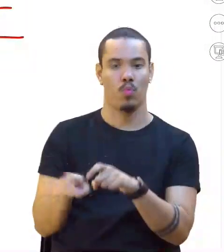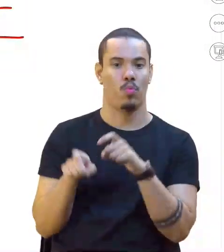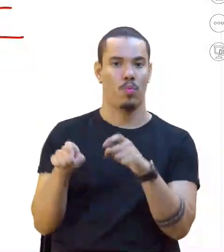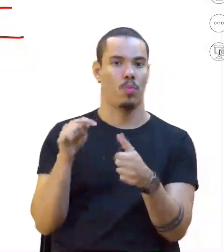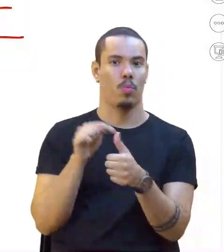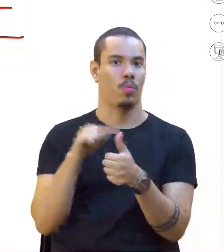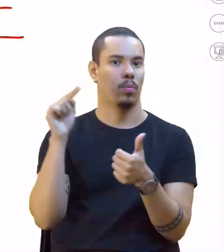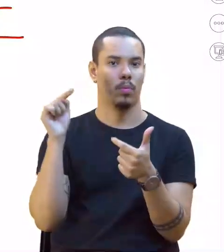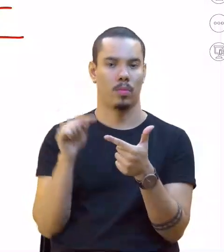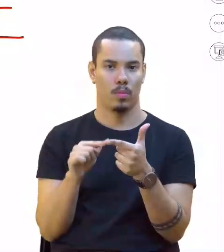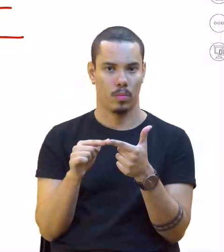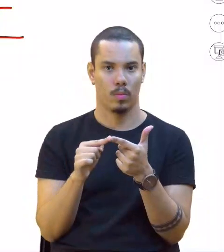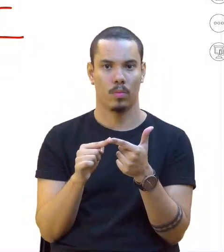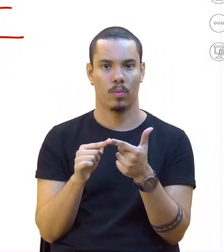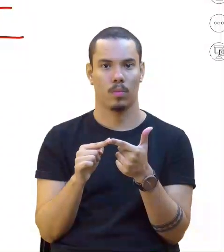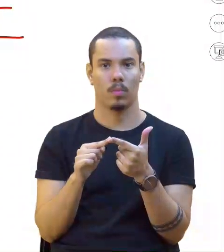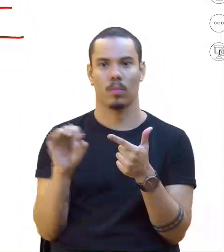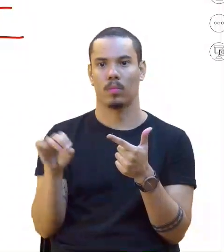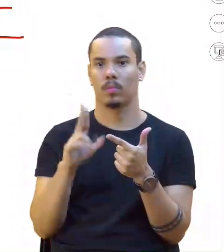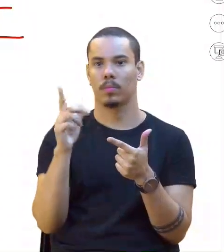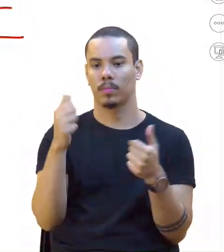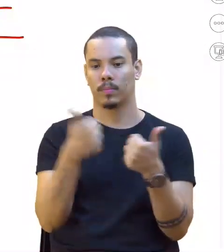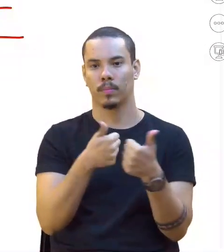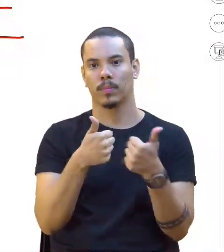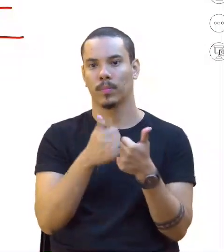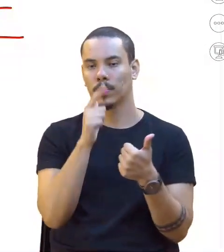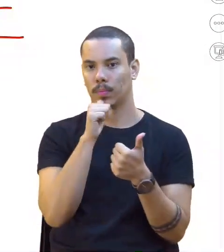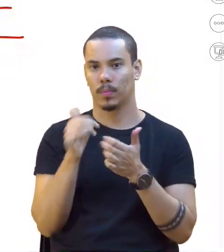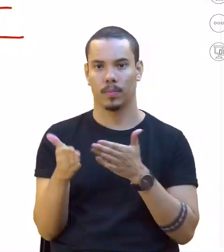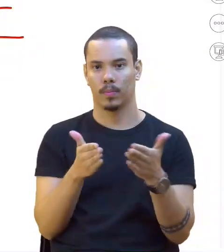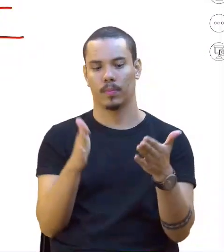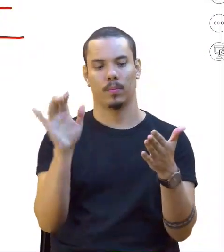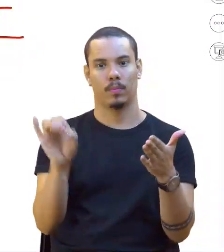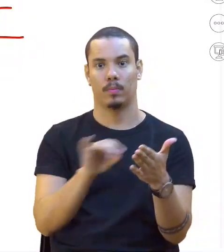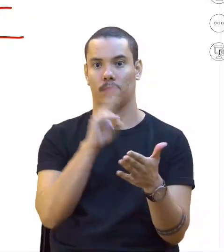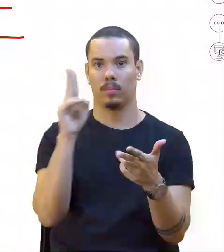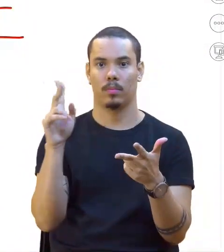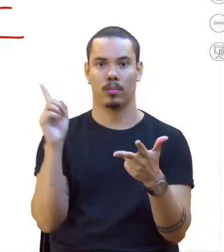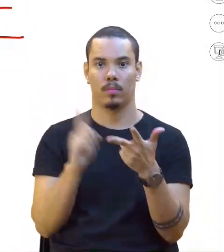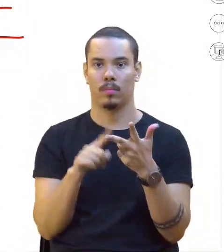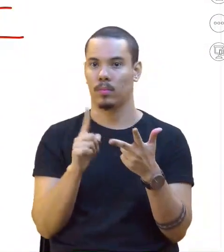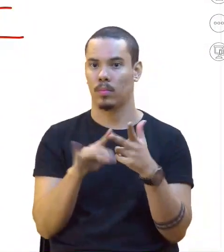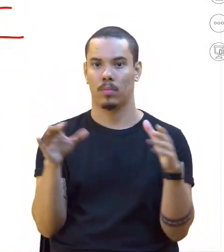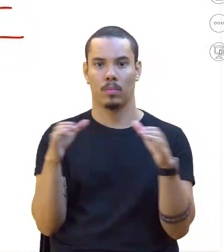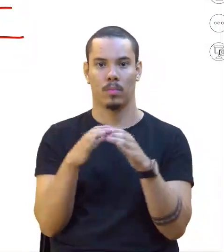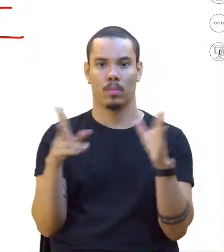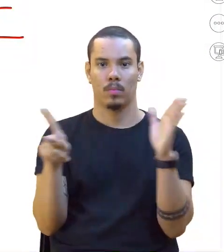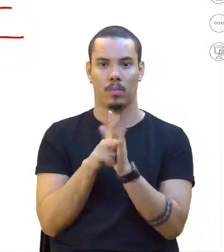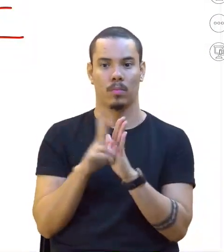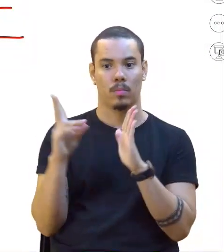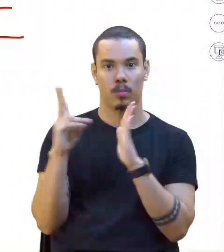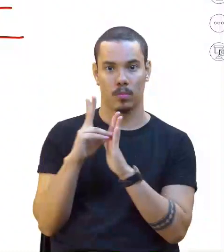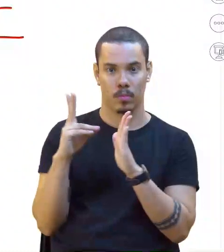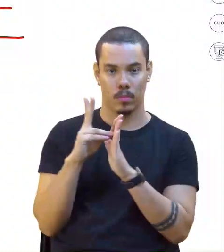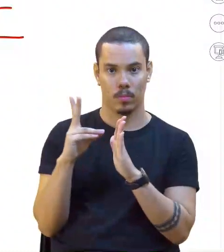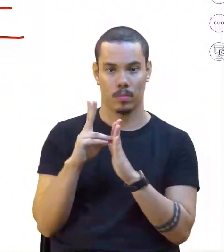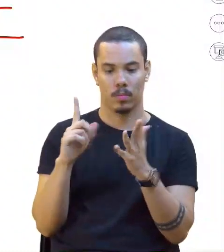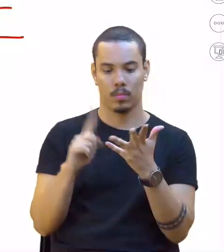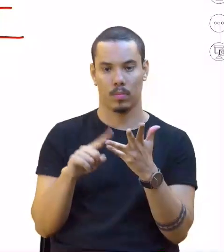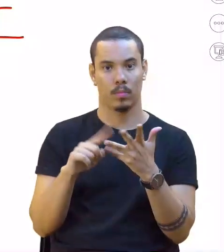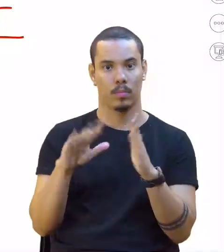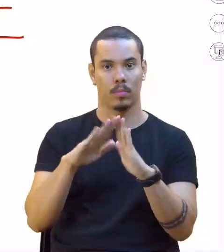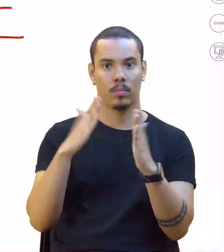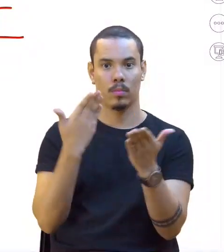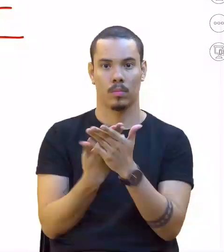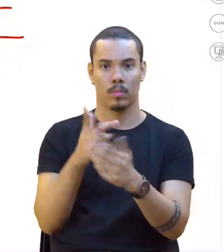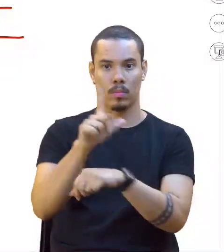seja ali nos ribeirinhos, seja em algum grupo indígena, em alguma escola quilombola, você